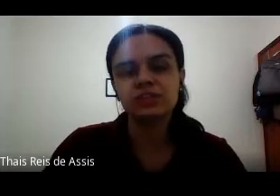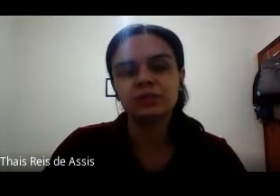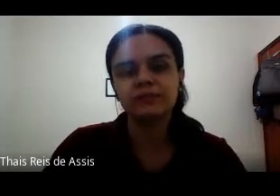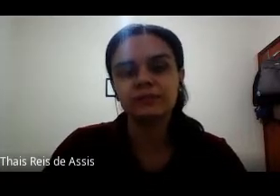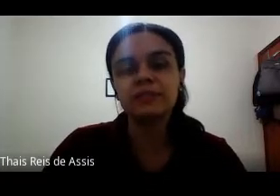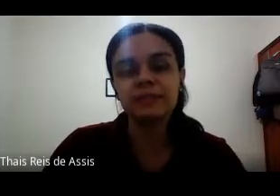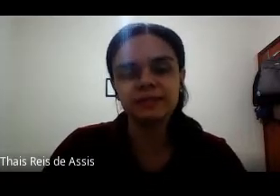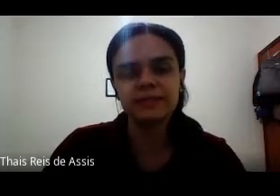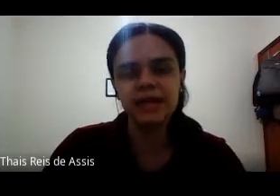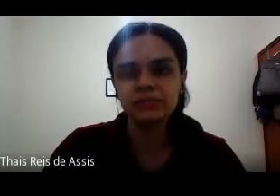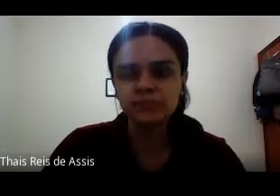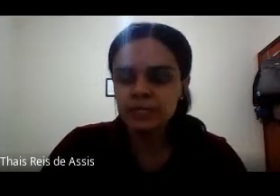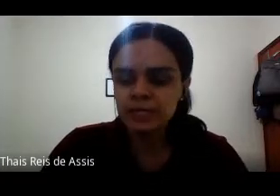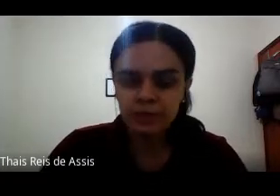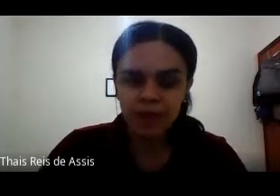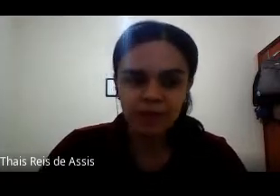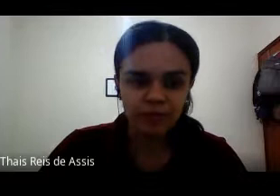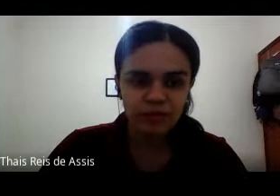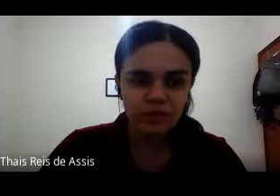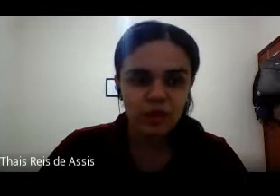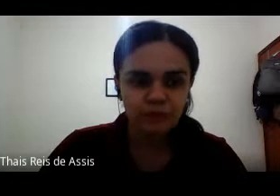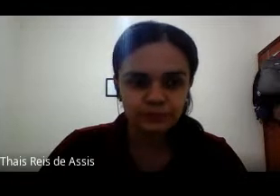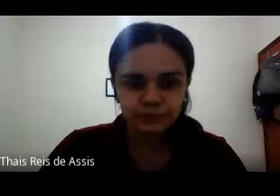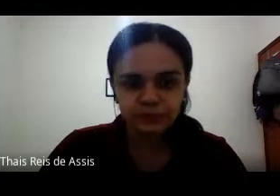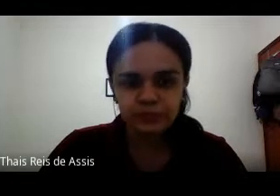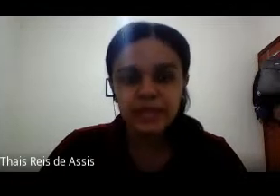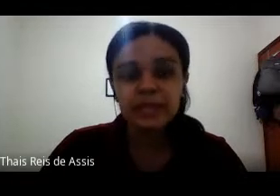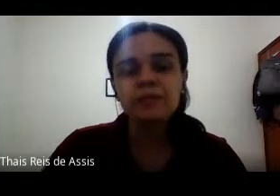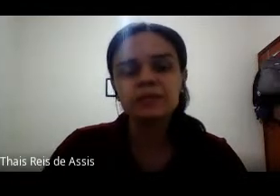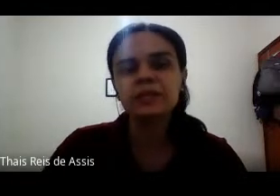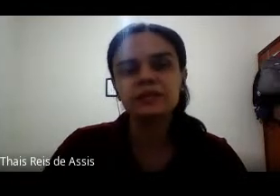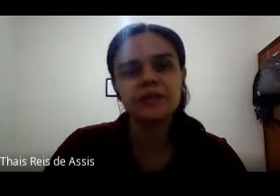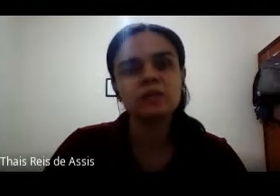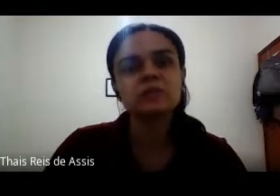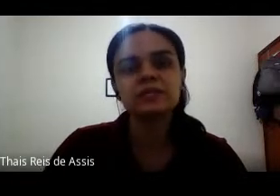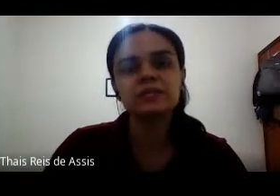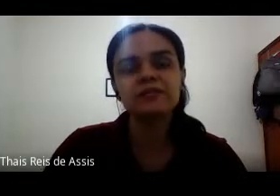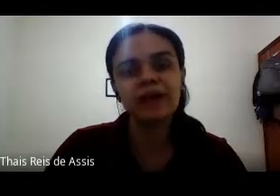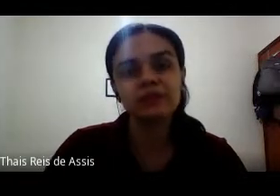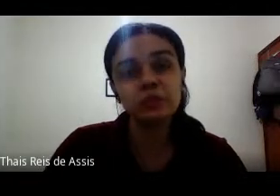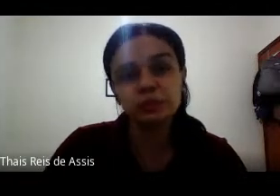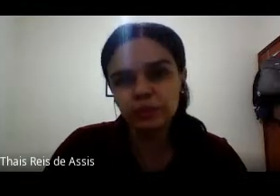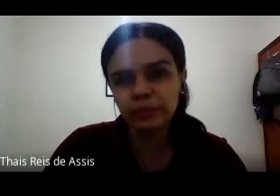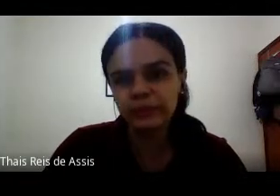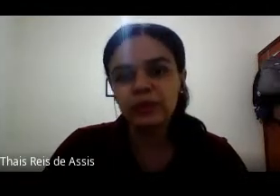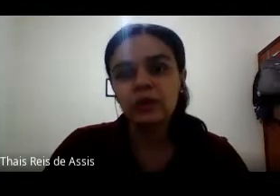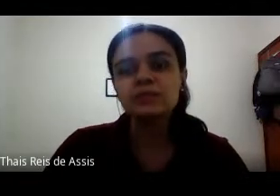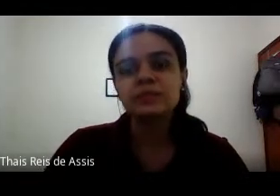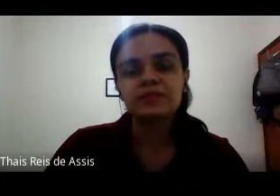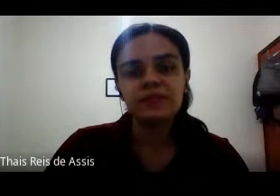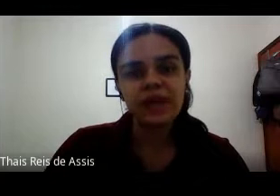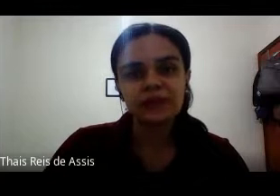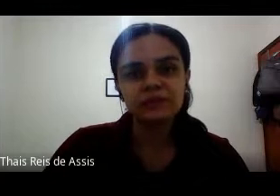de ensino e aprendizagem. Então, cabe o professor ir mostrando aos alunos o significado de cultura,